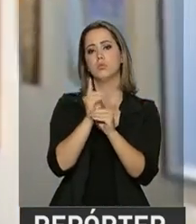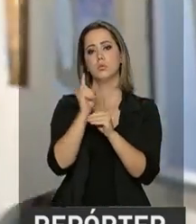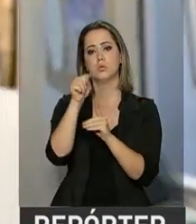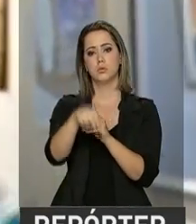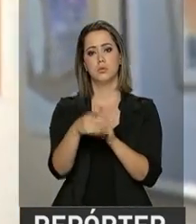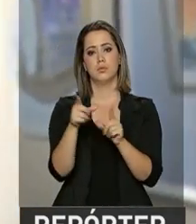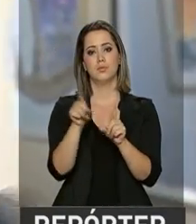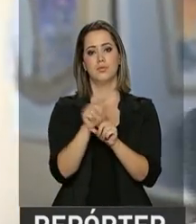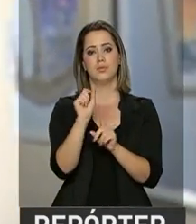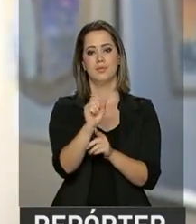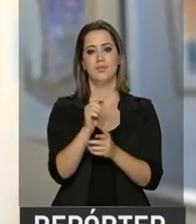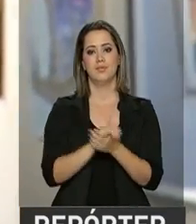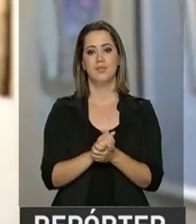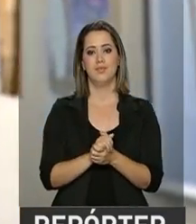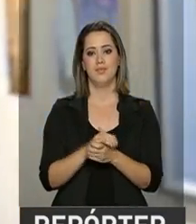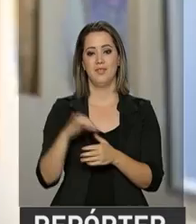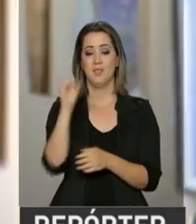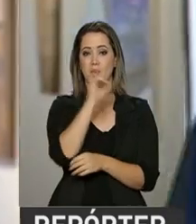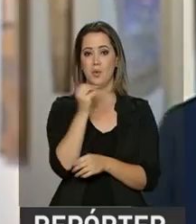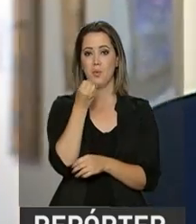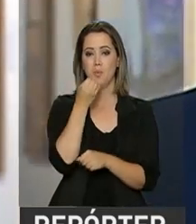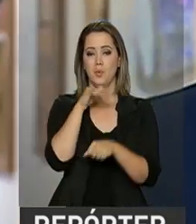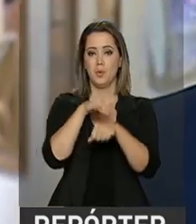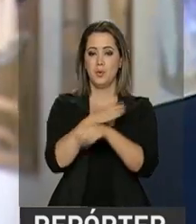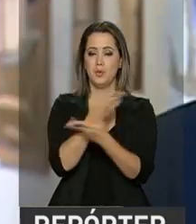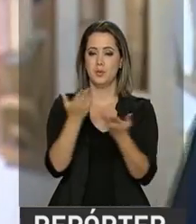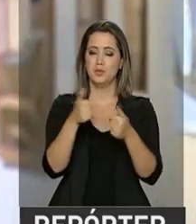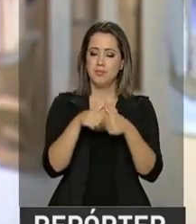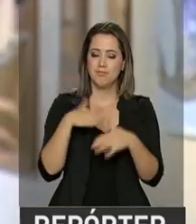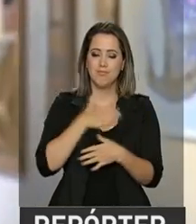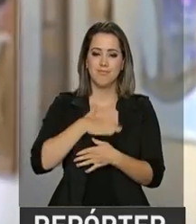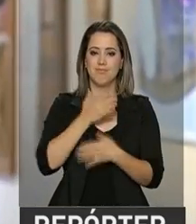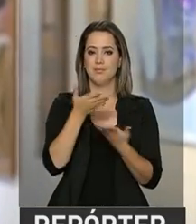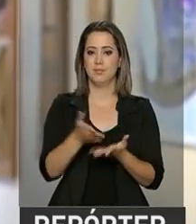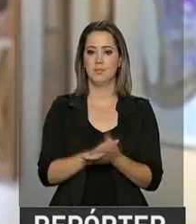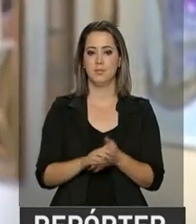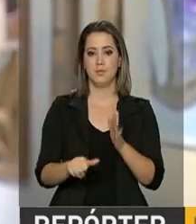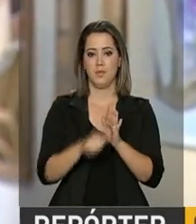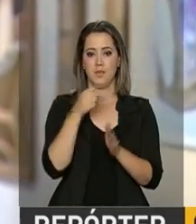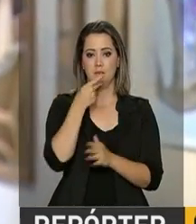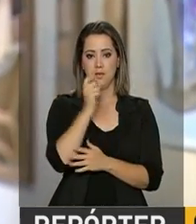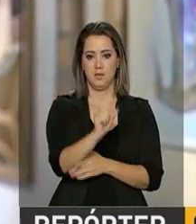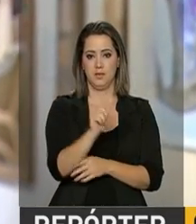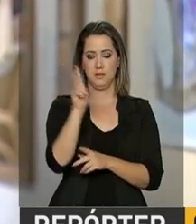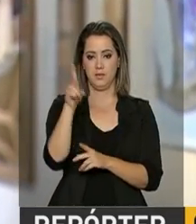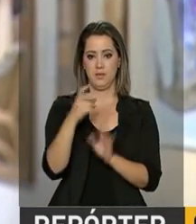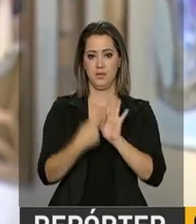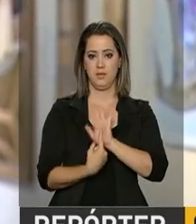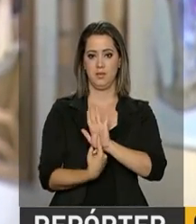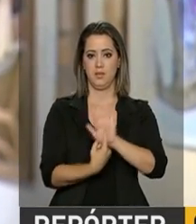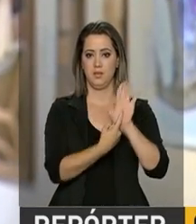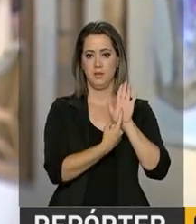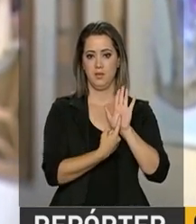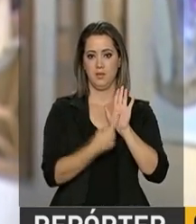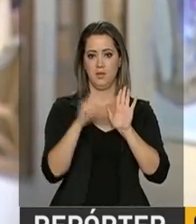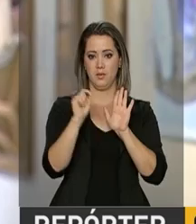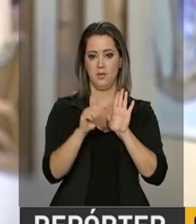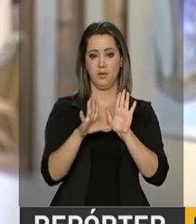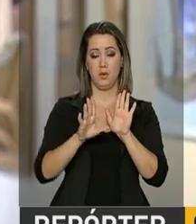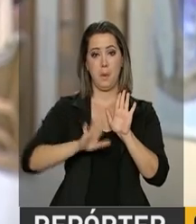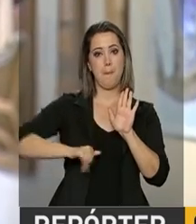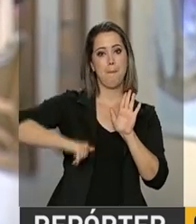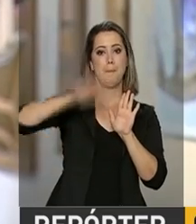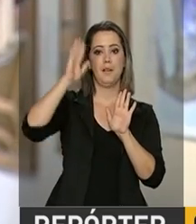Arbor arborem Boa noite Luana é um prazer estar aqui com vocês bem primeiramente eu gostaria de frisar que essa essa a exposição mais